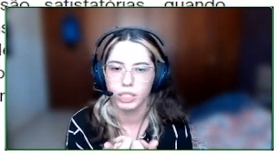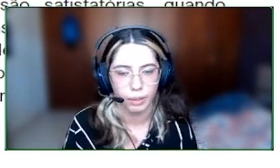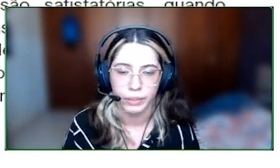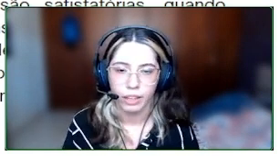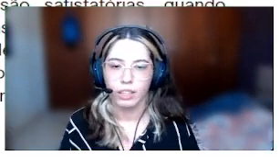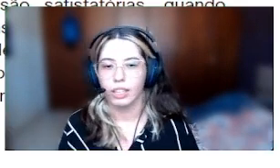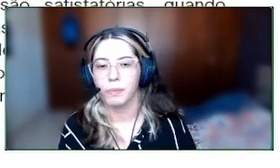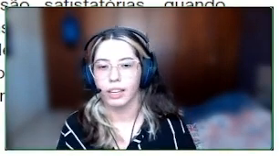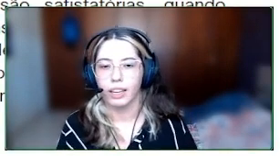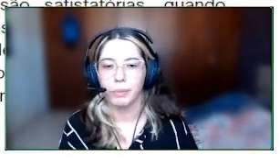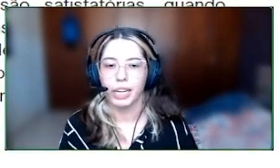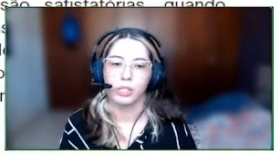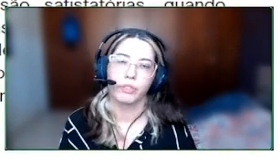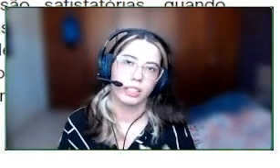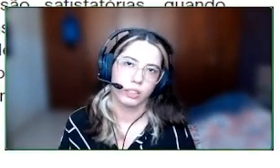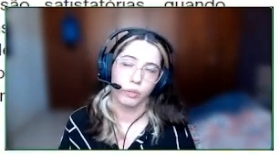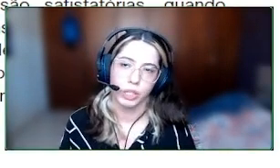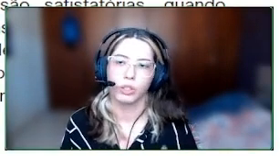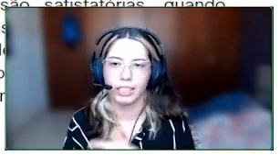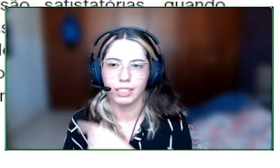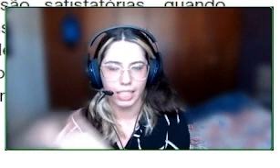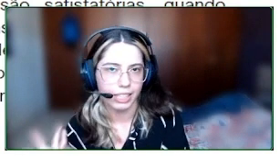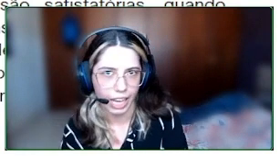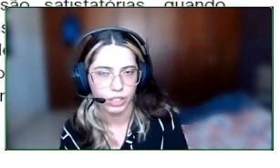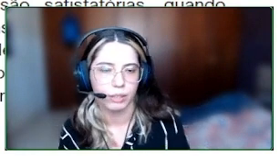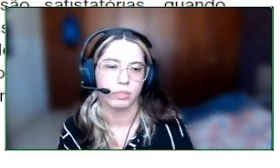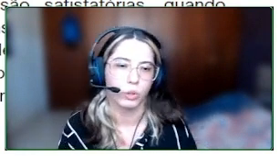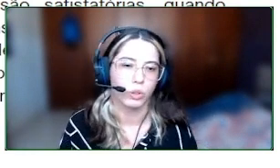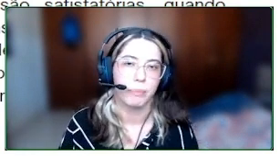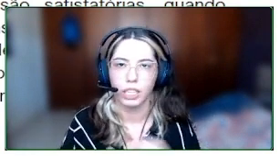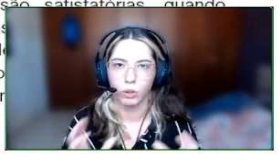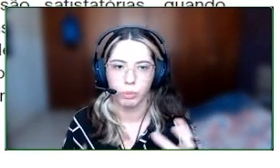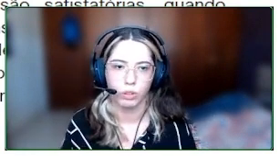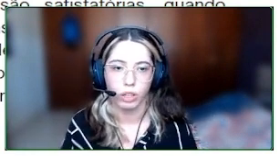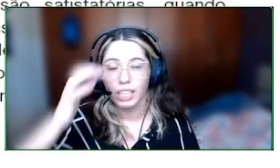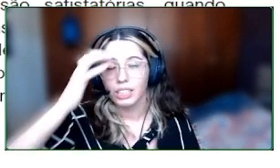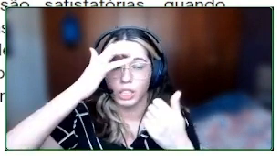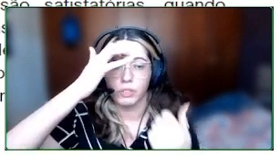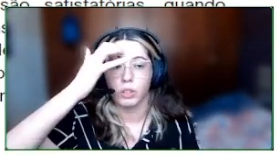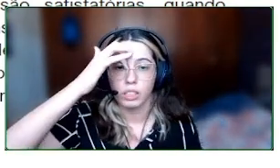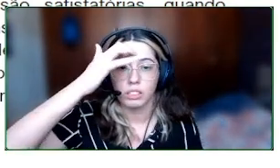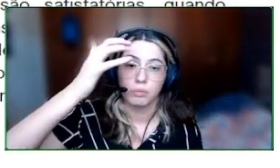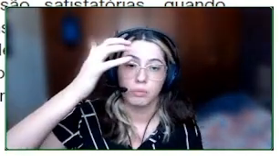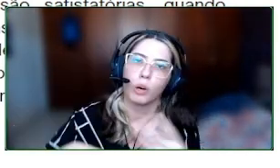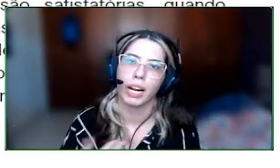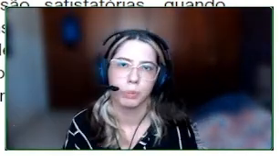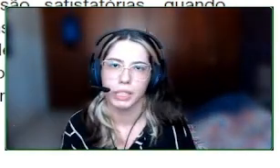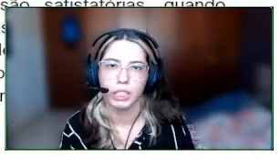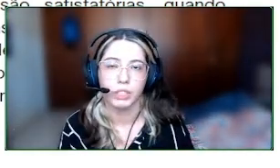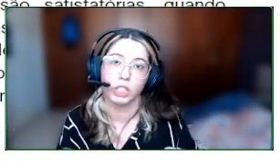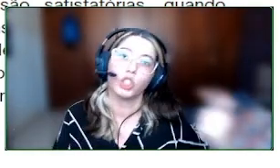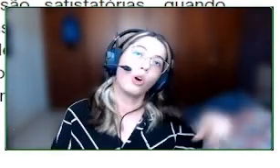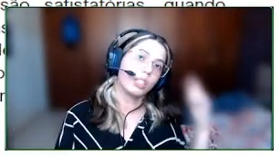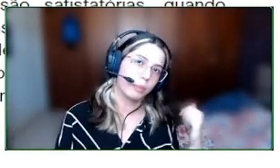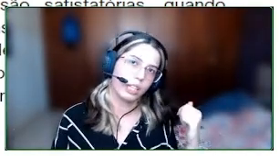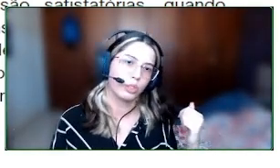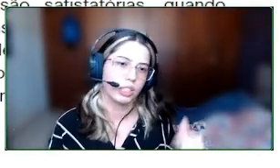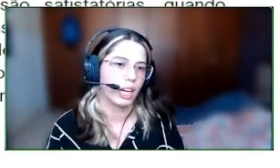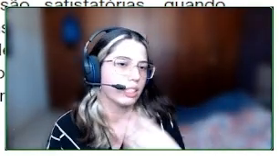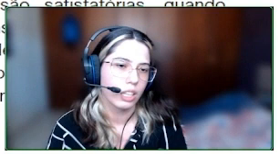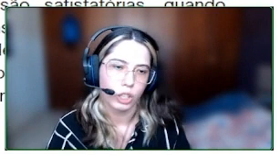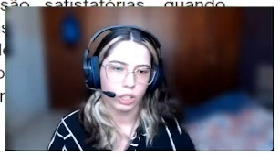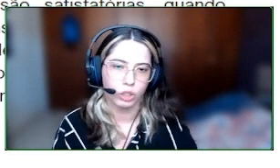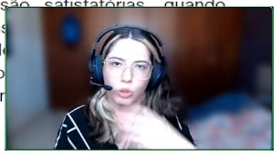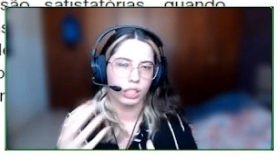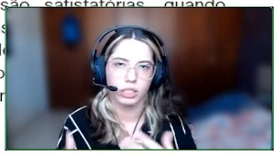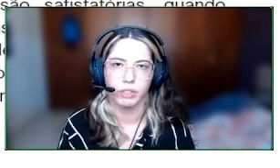para utilizar. E as MLCs confeccionadas nesse teste, né, no LAMEN, que é o laboratório, são satisfatórias quando comparadas às propriedades físicas de outras madeiras